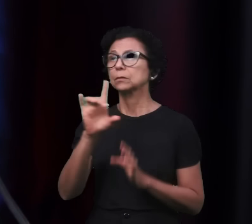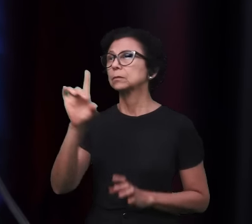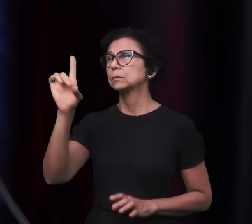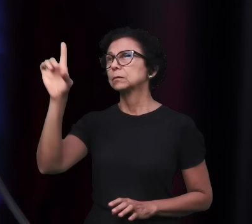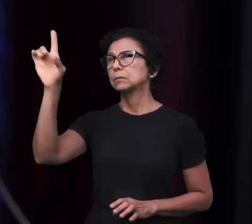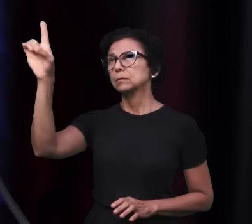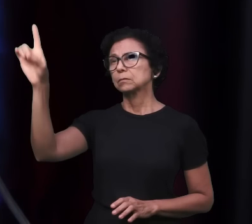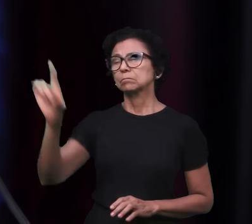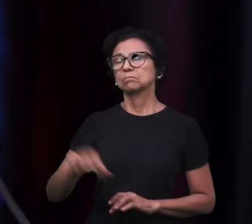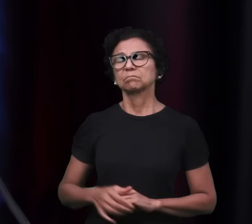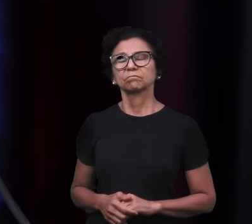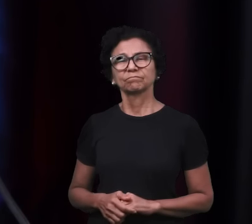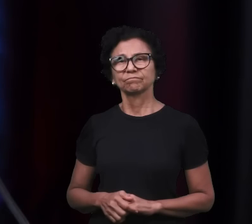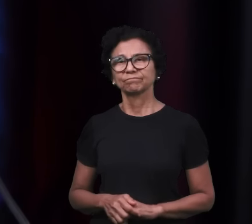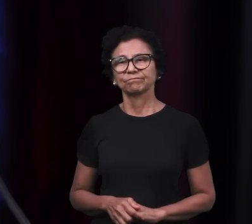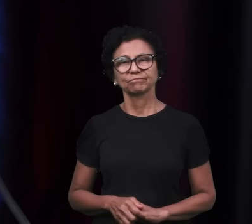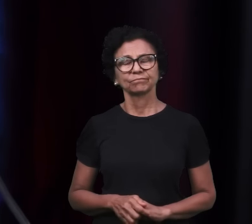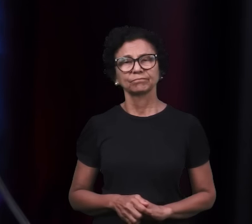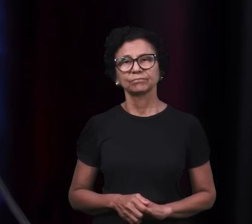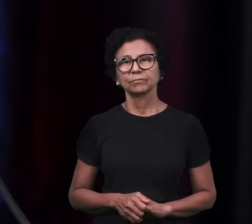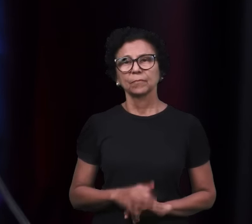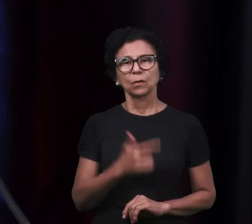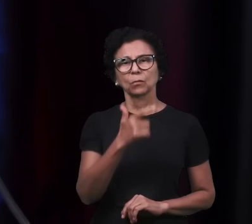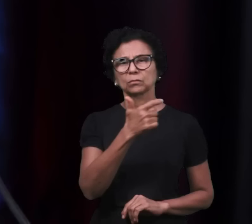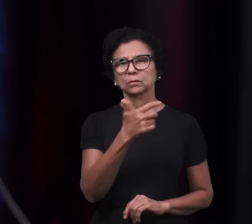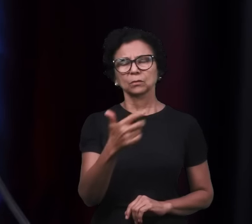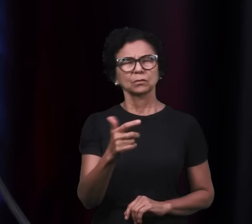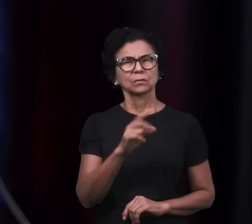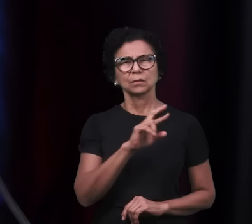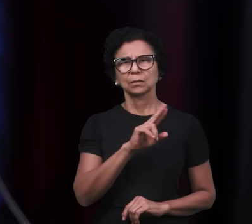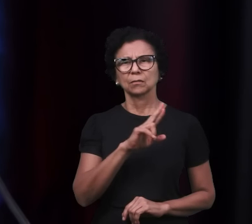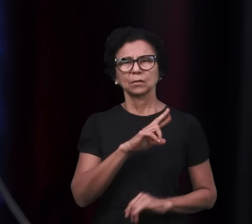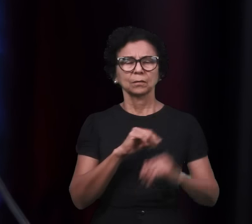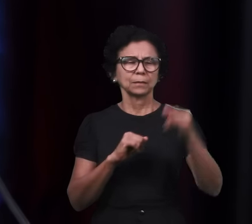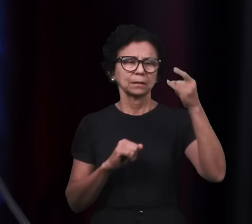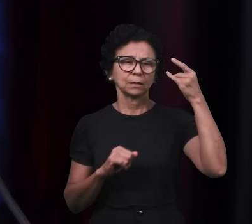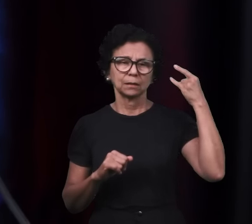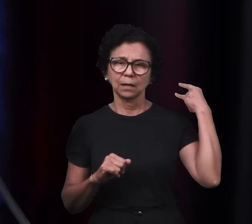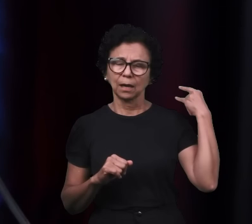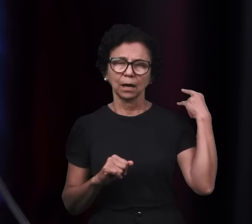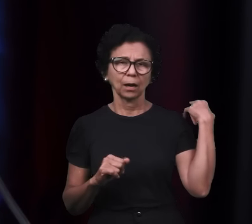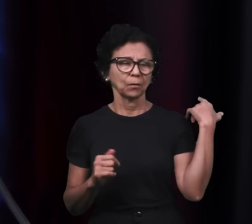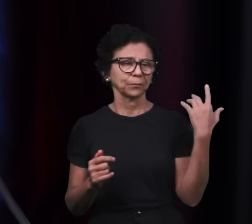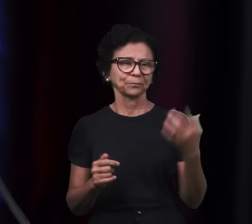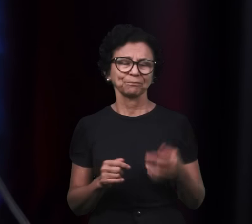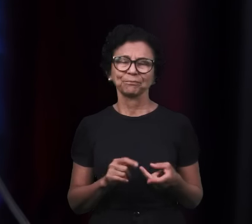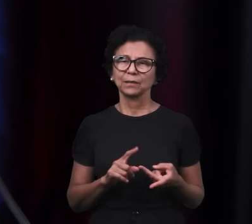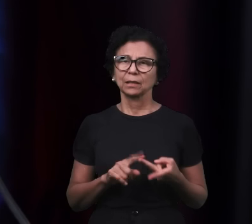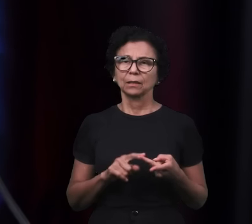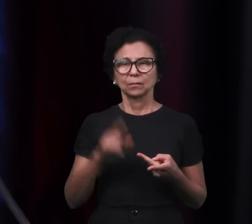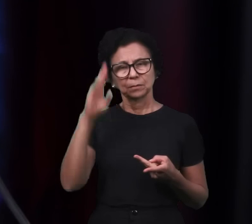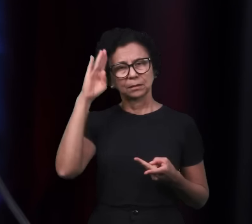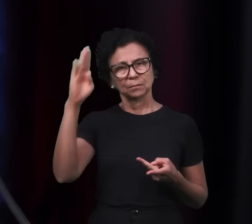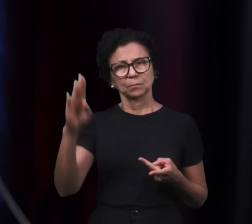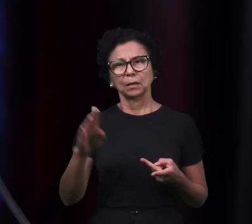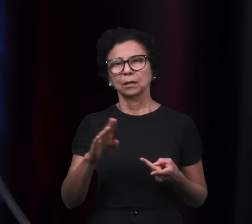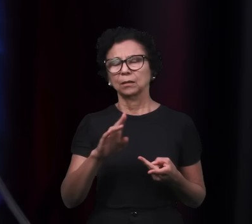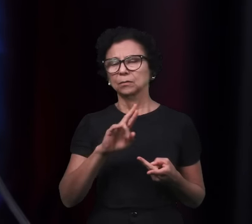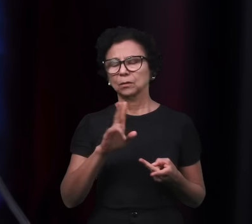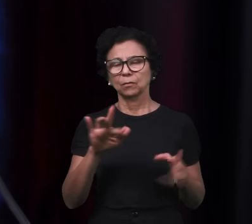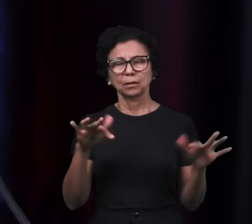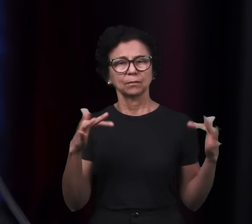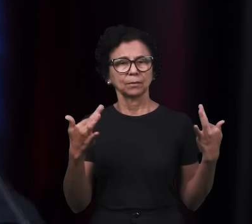as demais coisas que regem a nossa vida. Não é a vida material que rege a nossa vida. Não é a vida familiar, é a